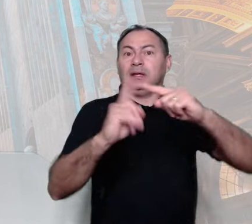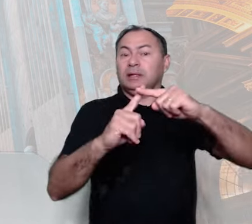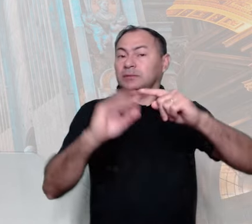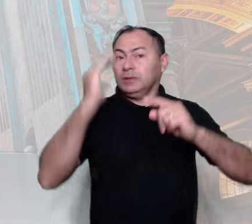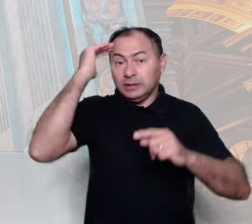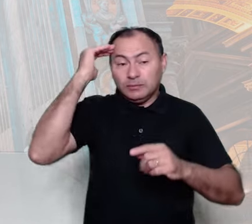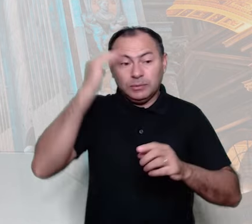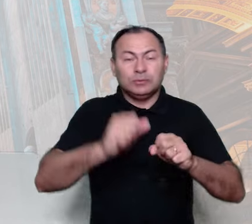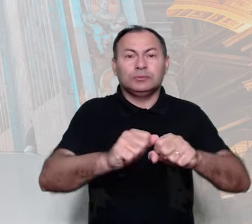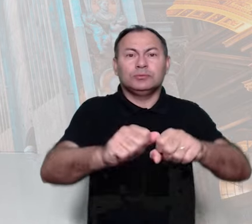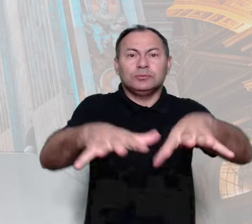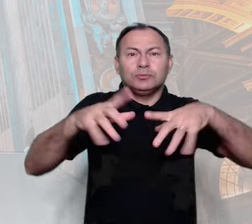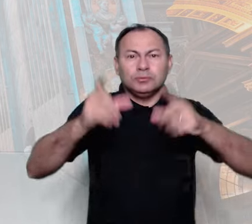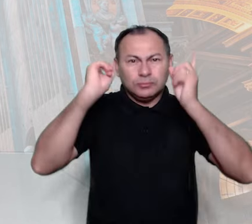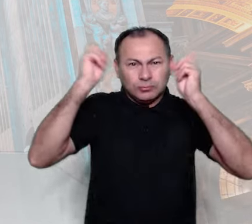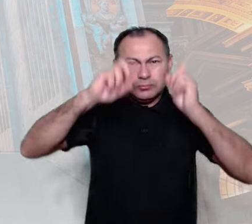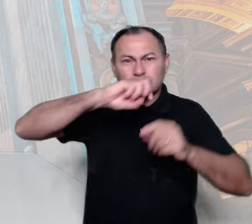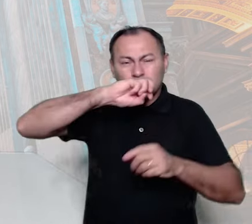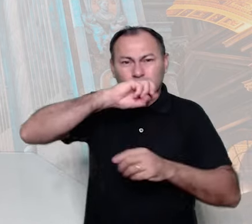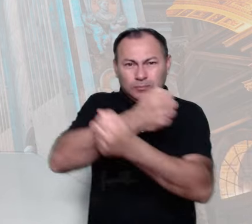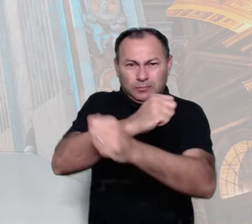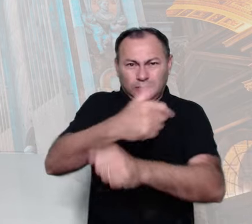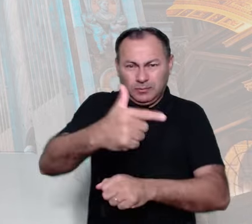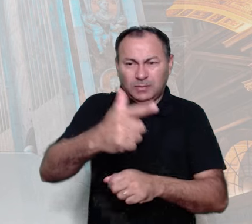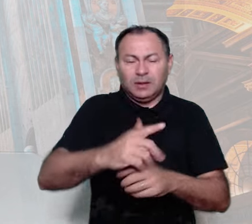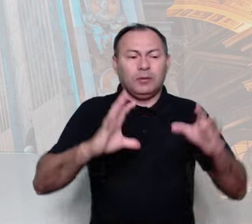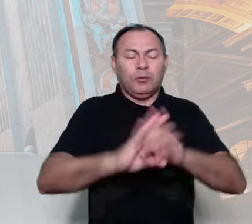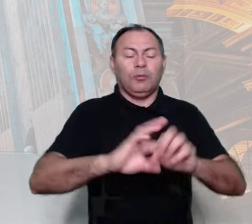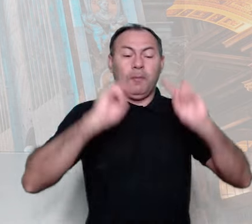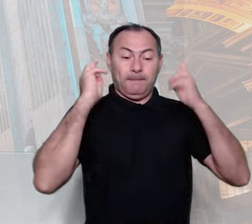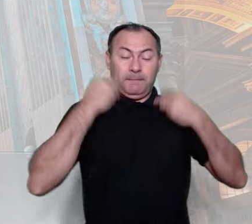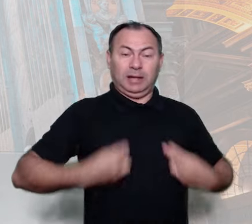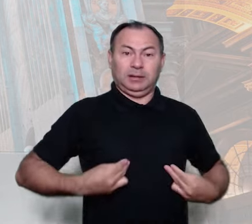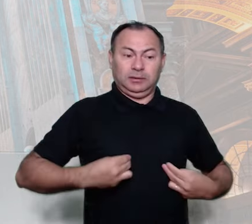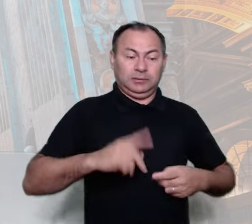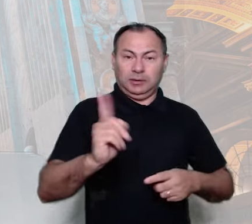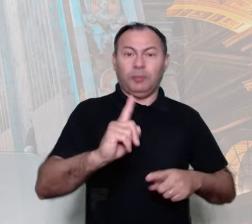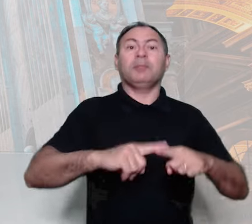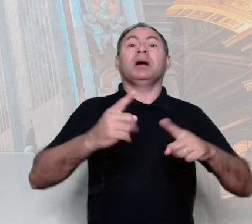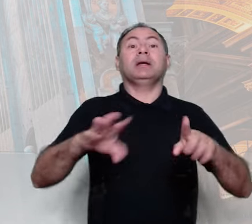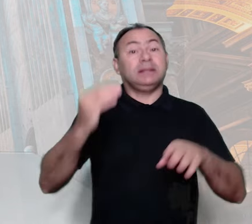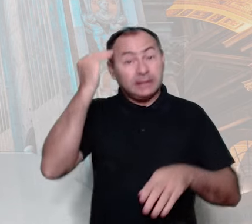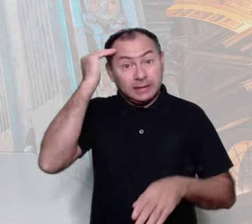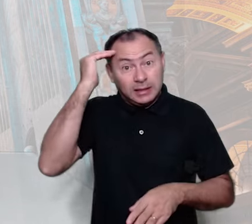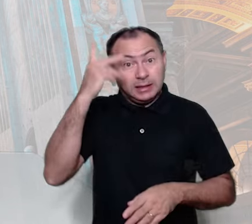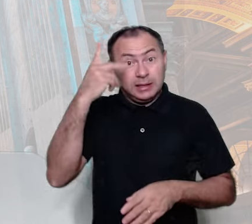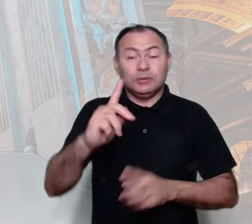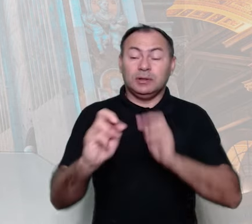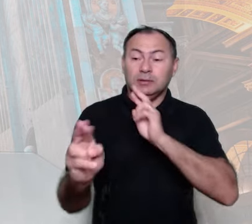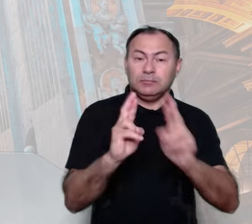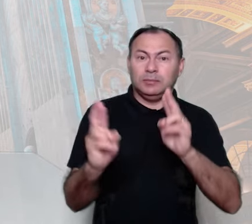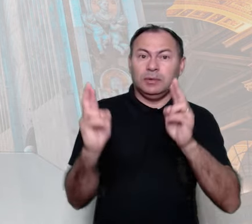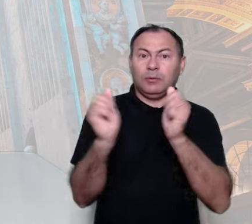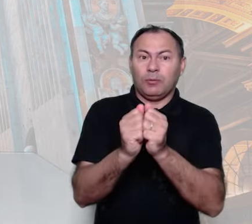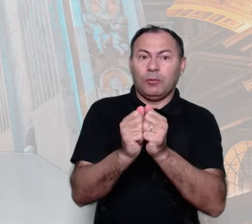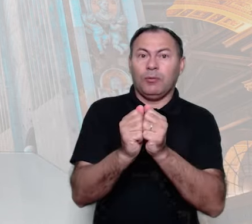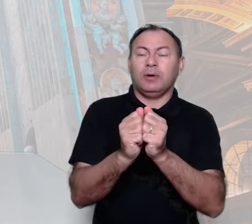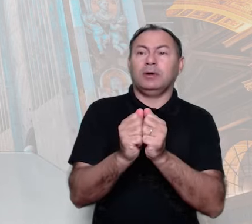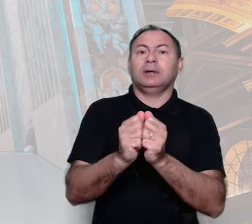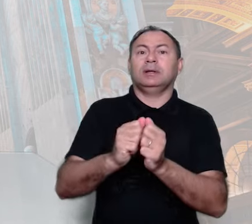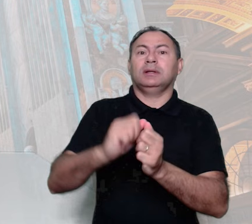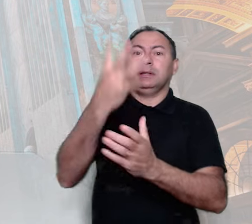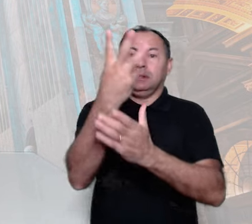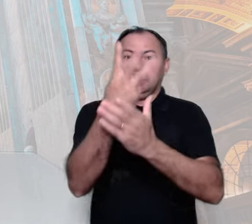Igreja não é entendida pelo Conselho somente como uma realidade humana, uma agregação humana, mas é entendida a partir da sua relação